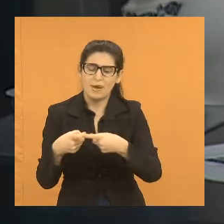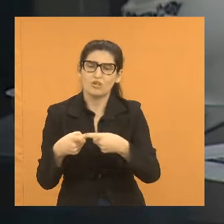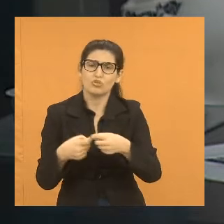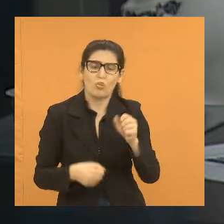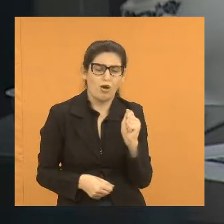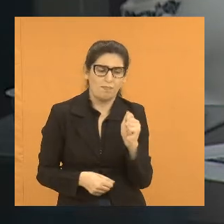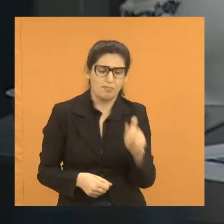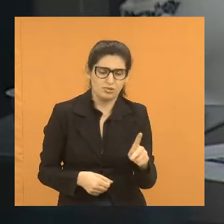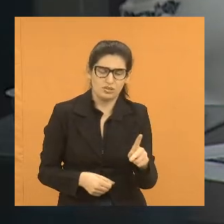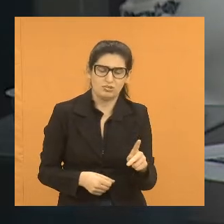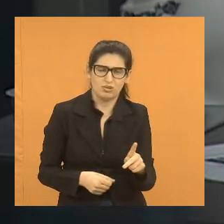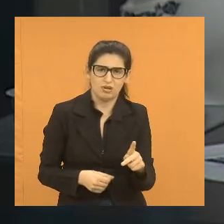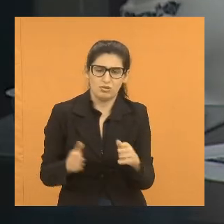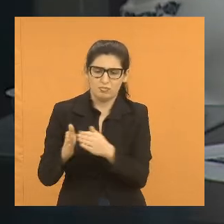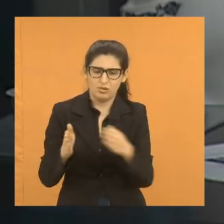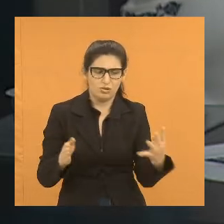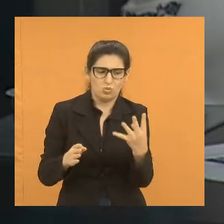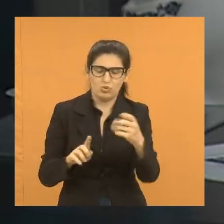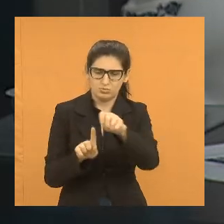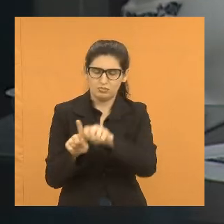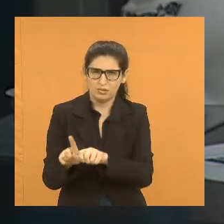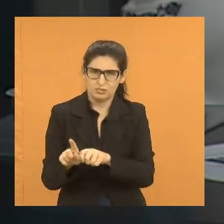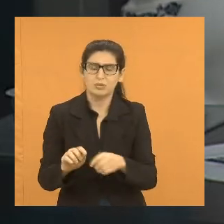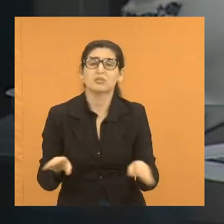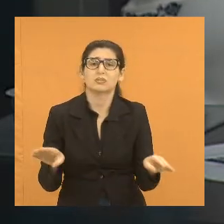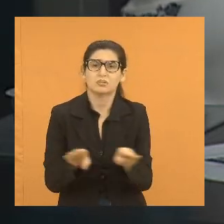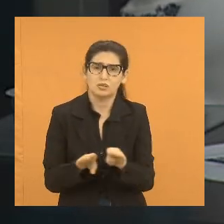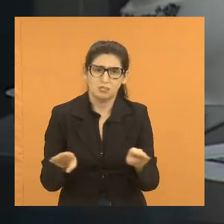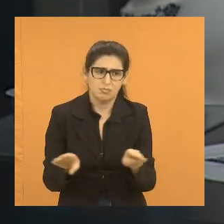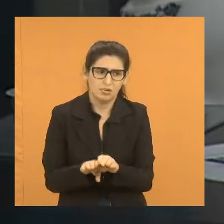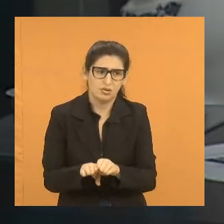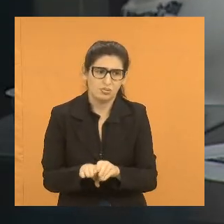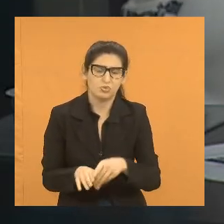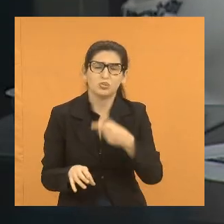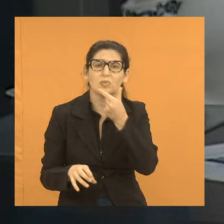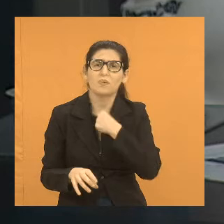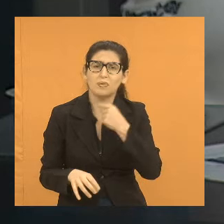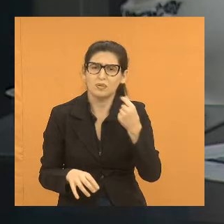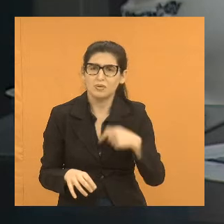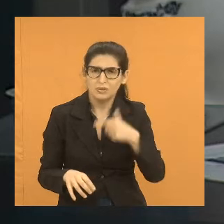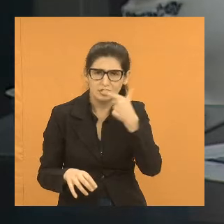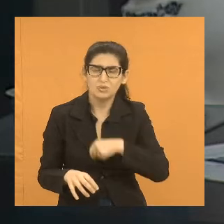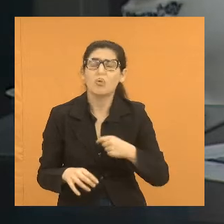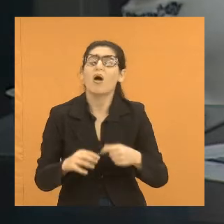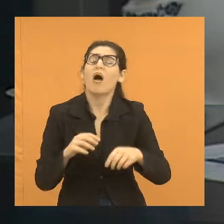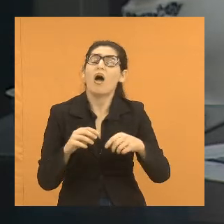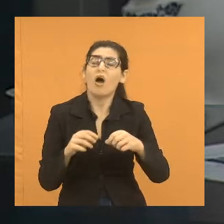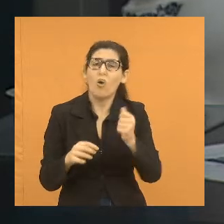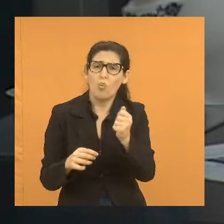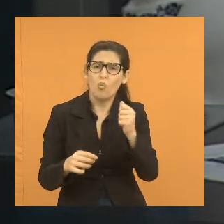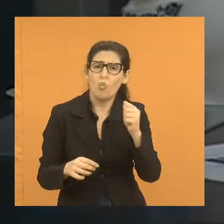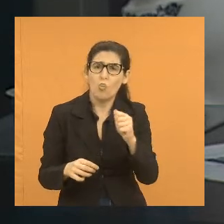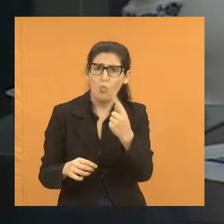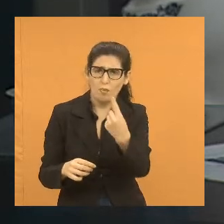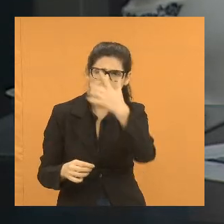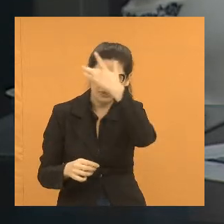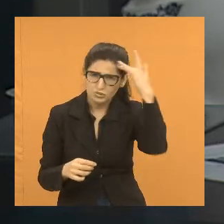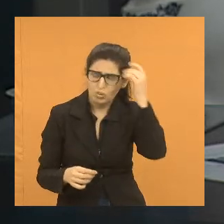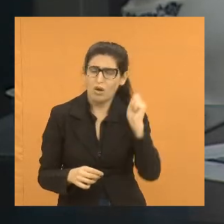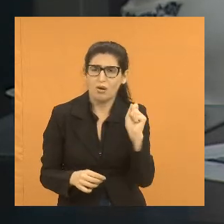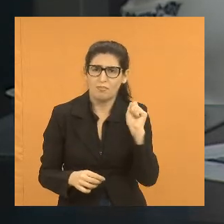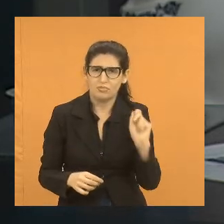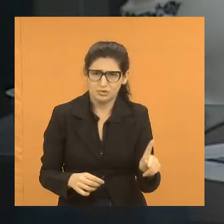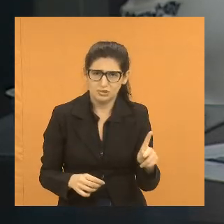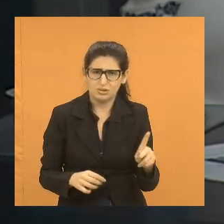quadrimestre. O mesmo aconteceu com o otorrino. Nós tivemos um aposentado e uma pessoa que